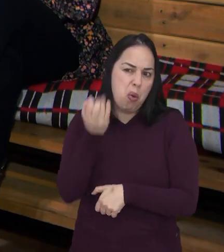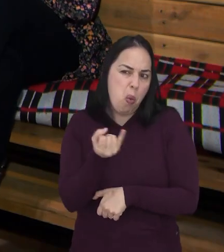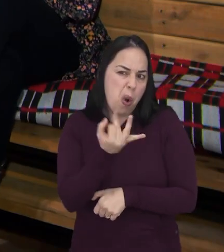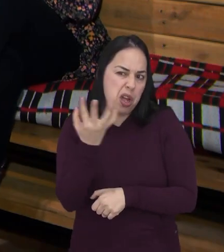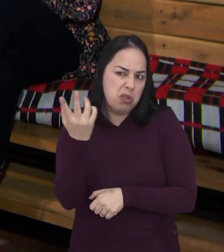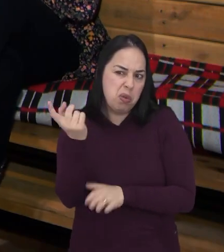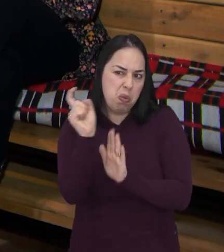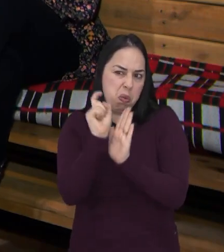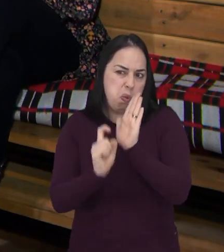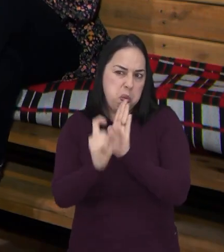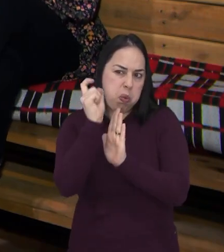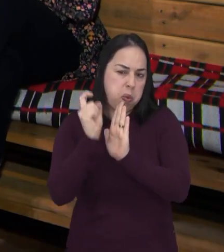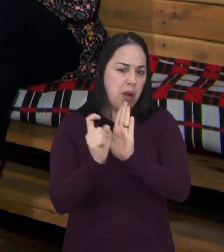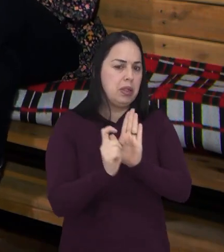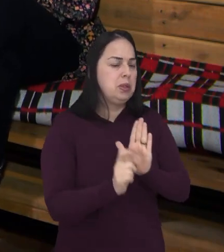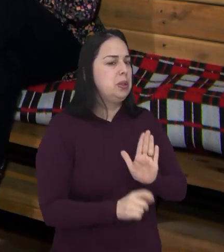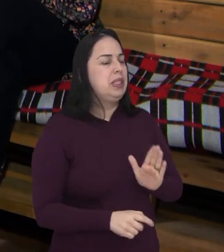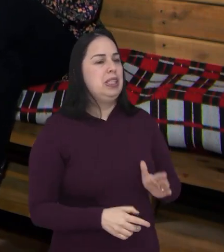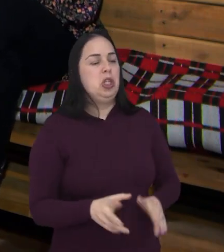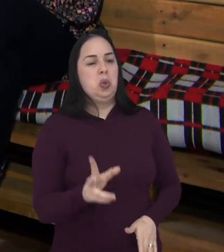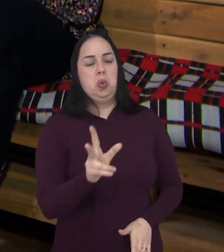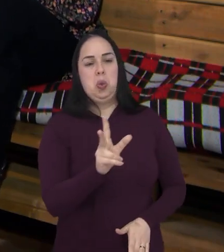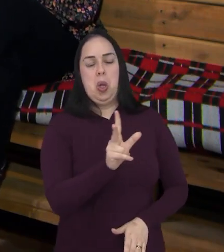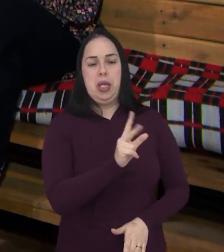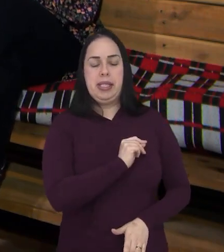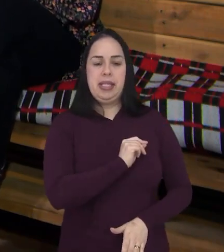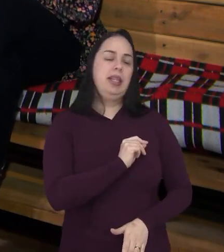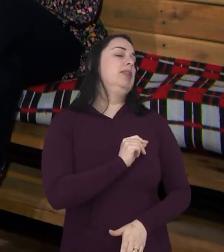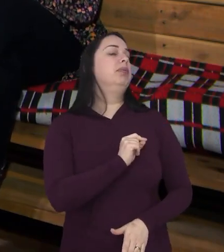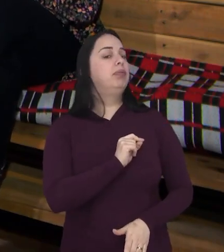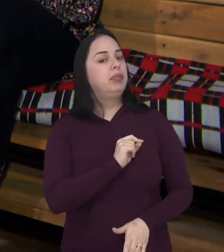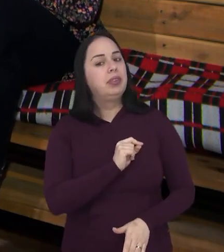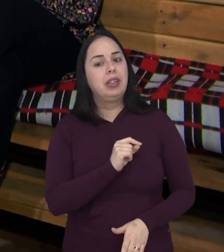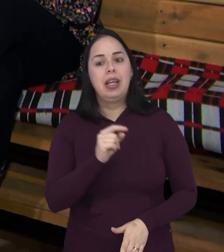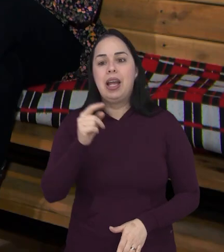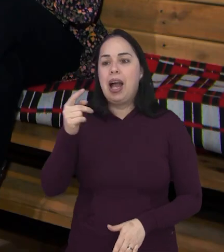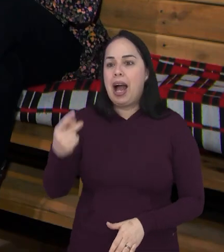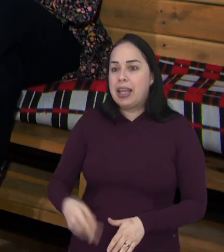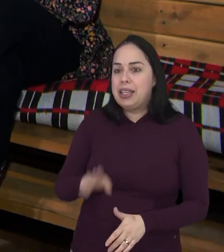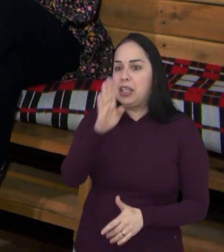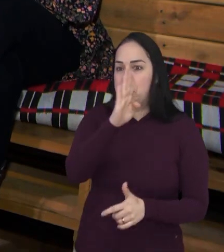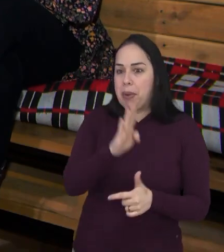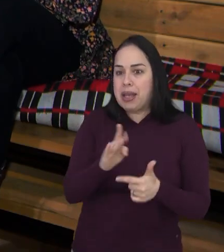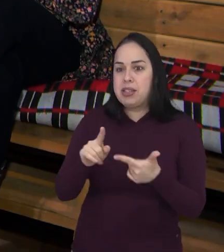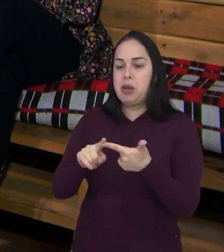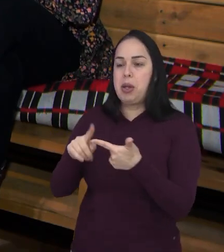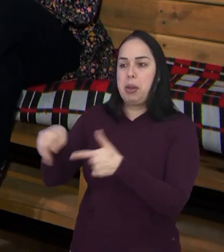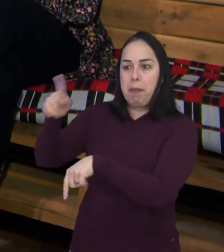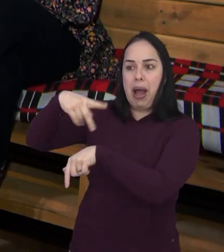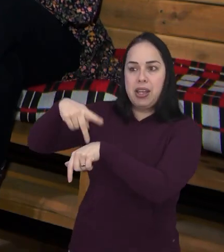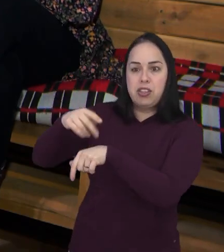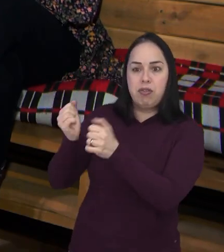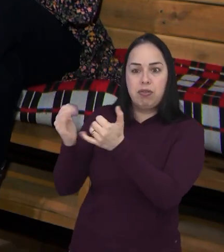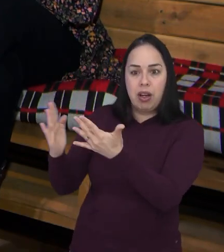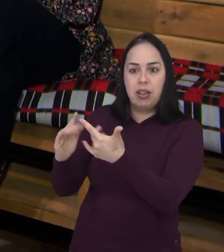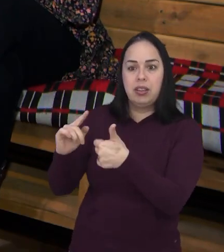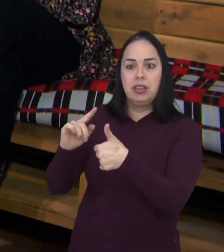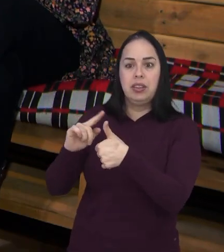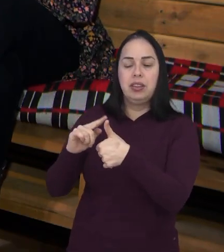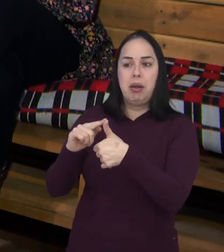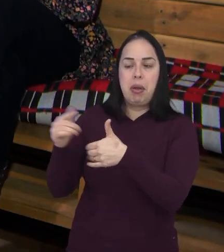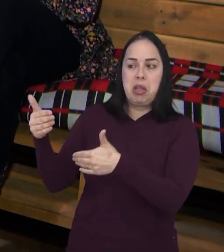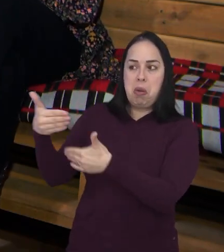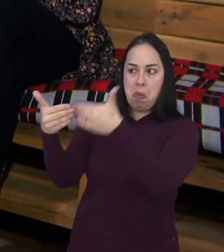já pintou? Nossa, é muita coisa. É bastante. Aqui e fora do país, né, você tem inclusive